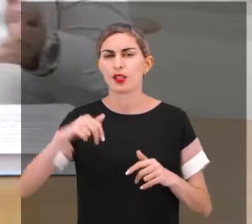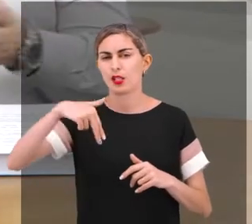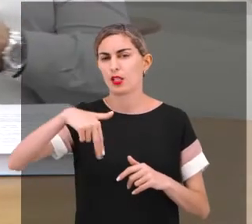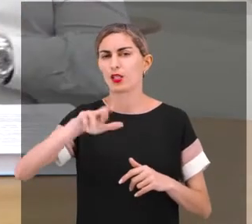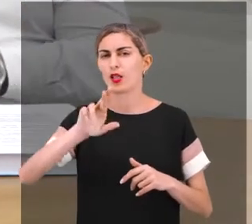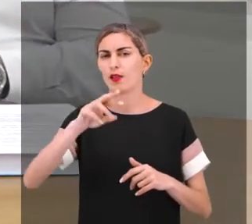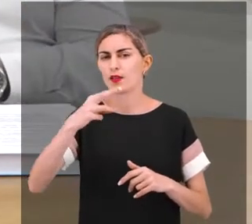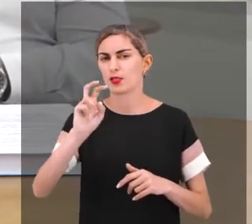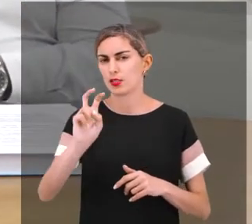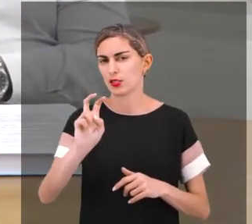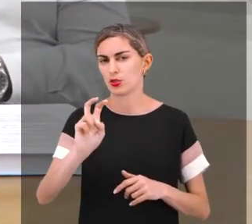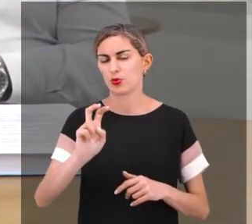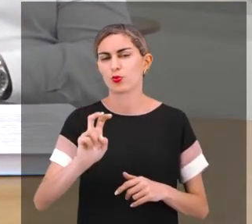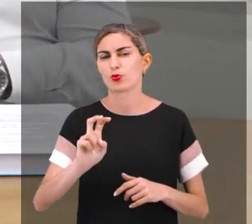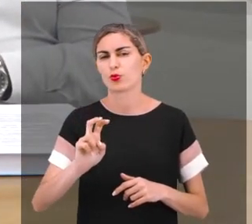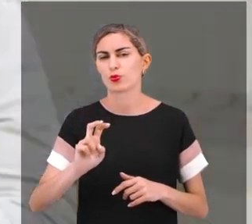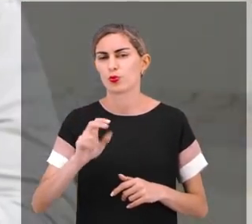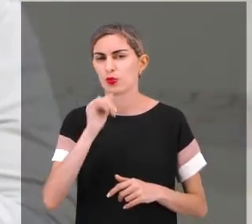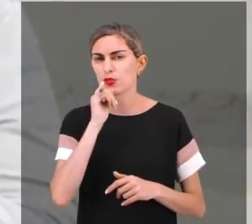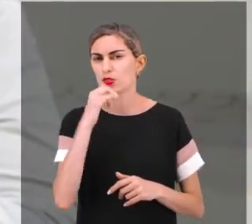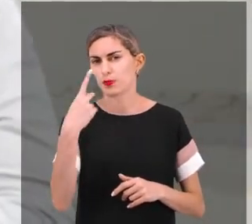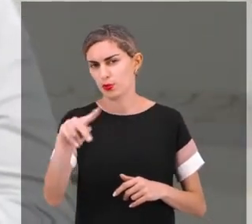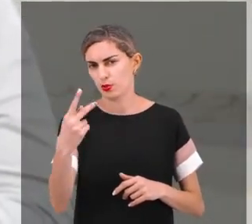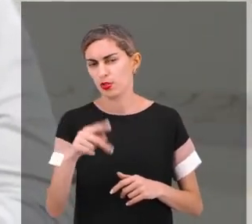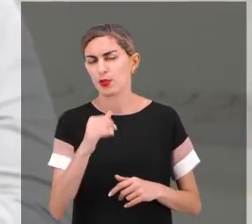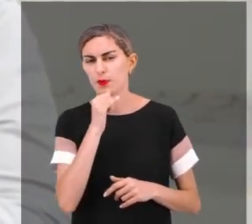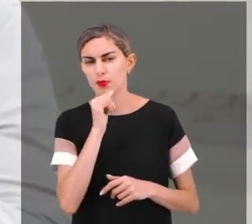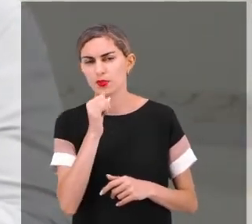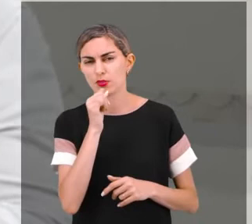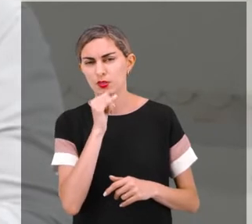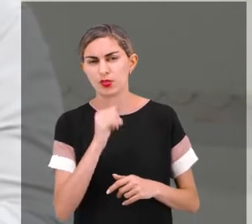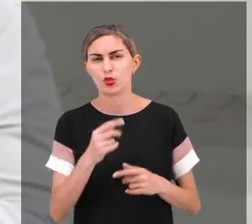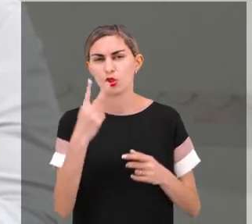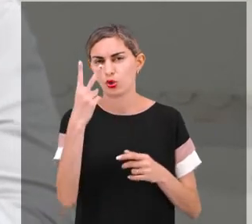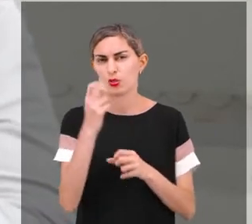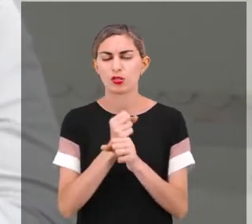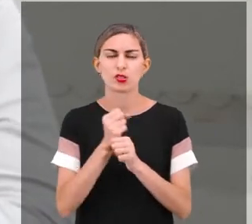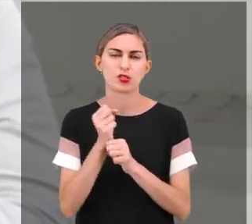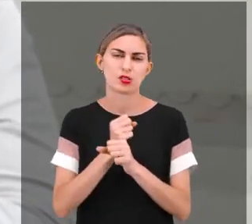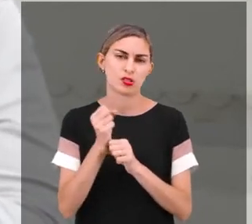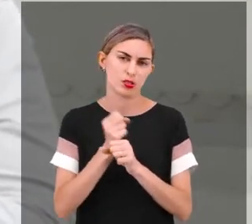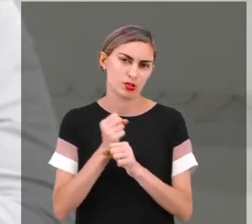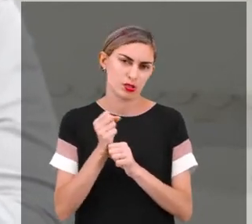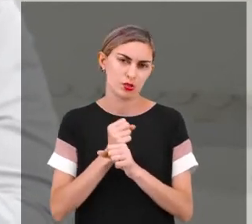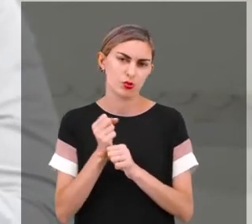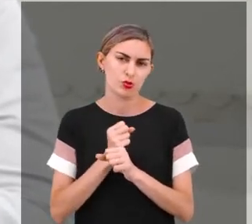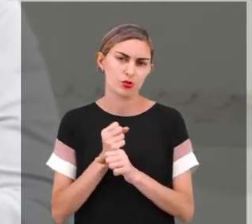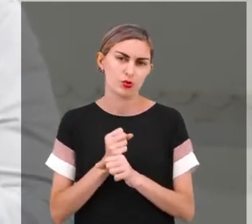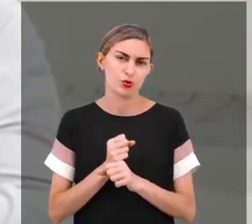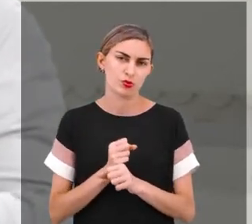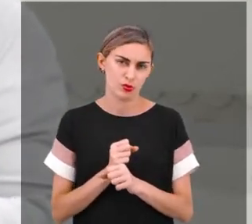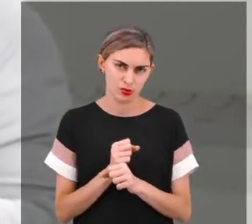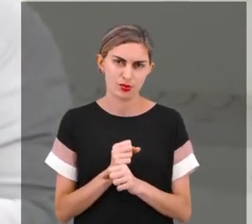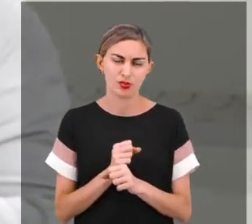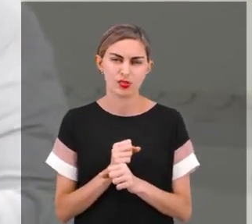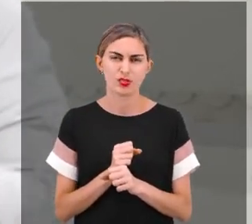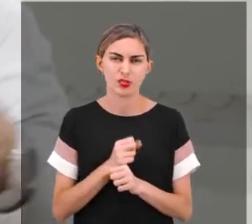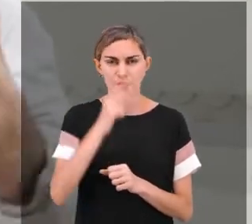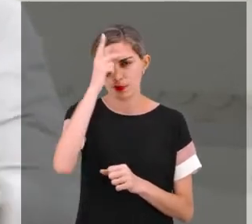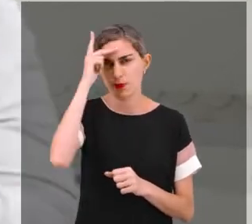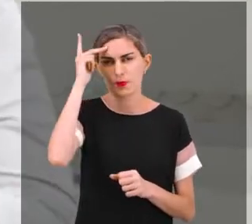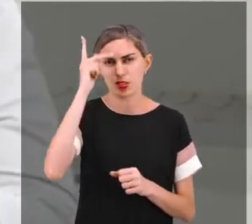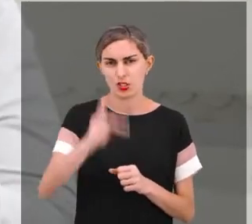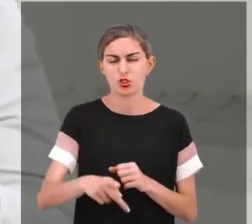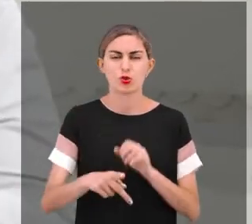da NR5. Lá, por exemplo, os mandatos são de 2 anos, tá certo? E são